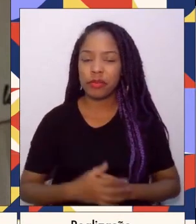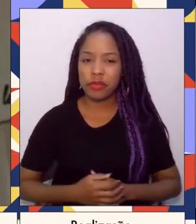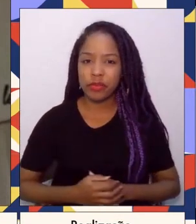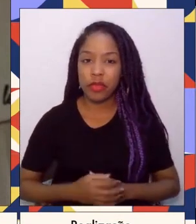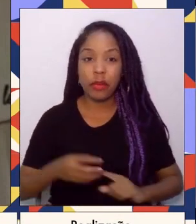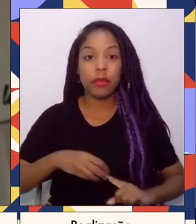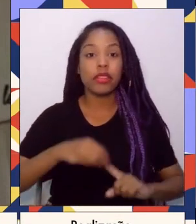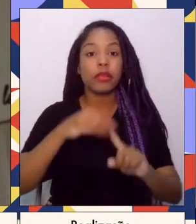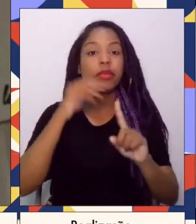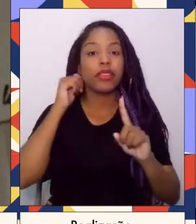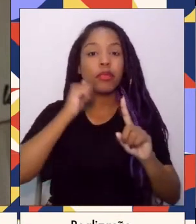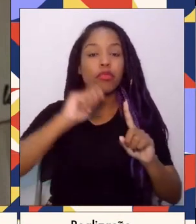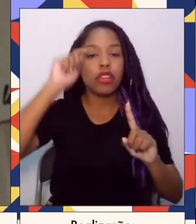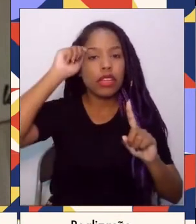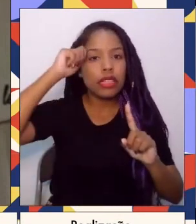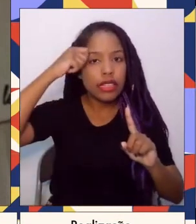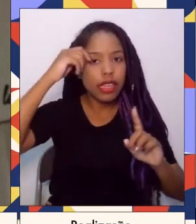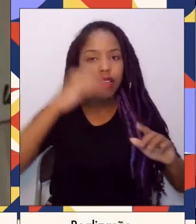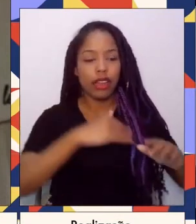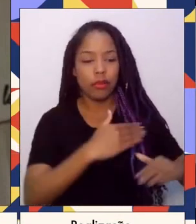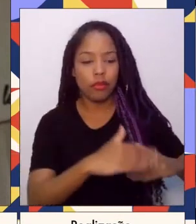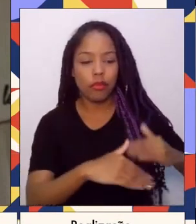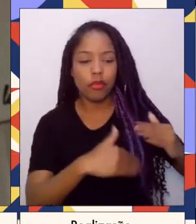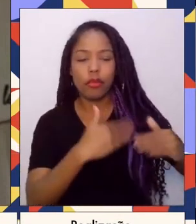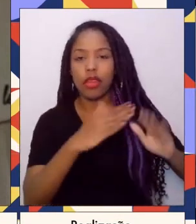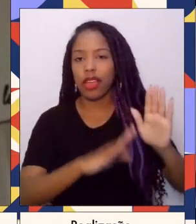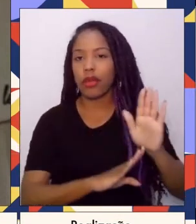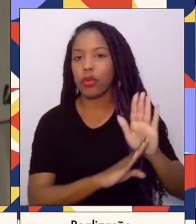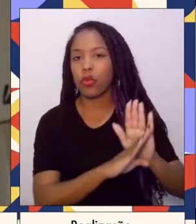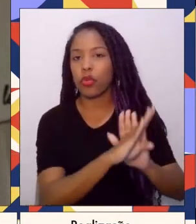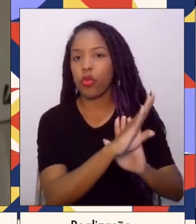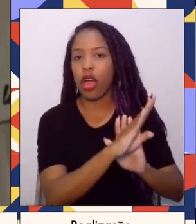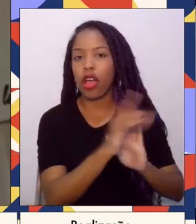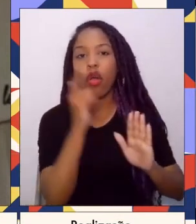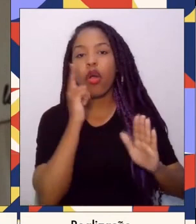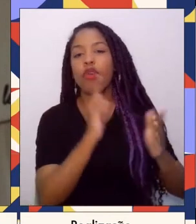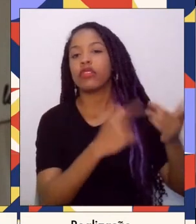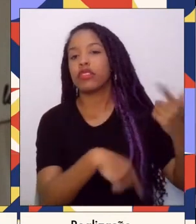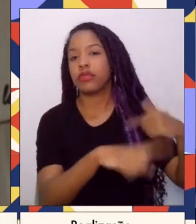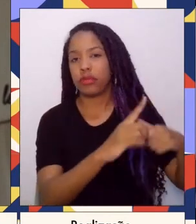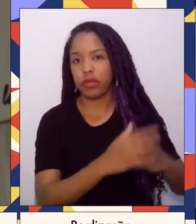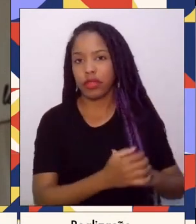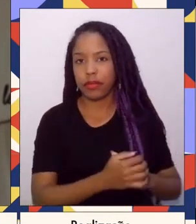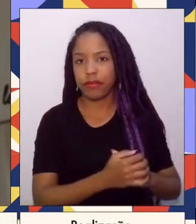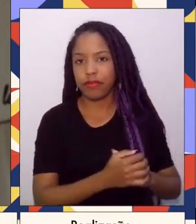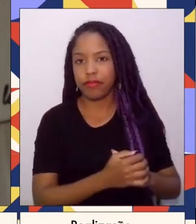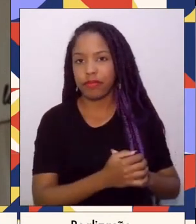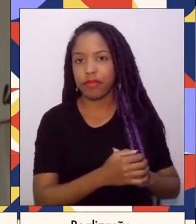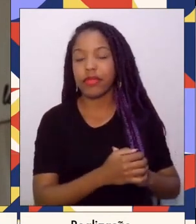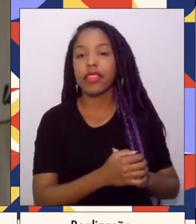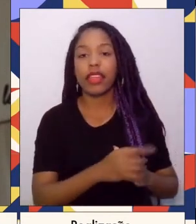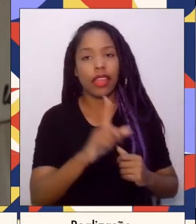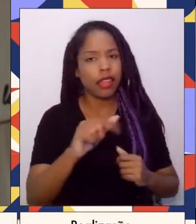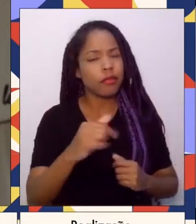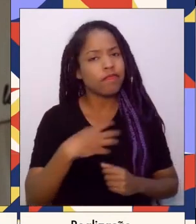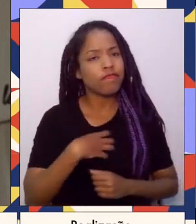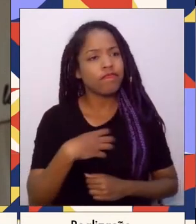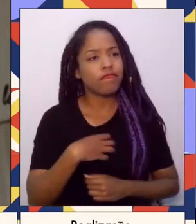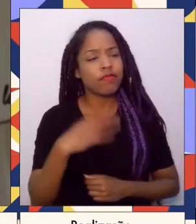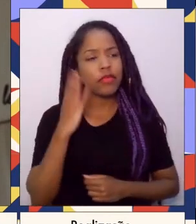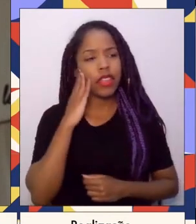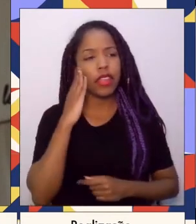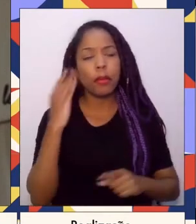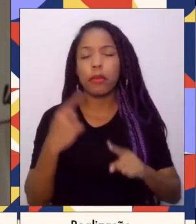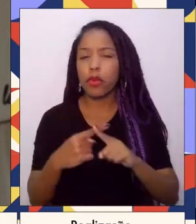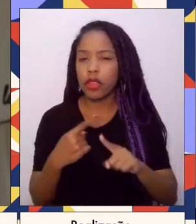em ascensão e isso me ressoa muito compreensível e familiar Porque existe esse